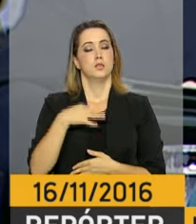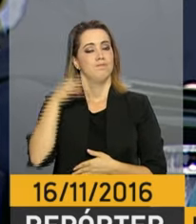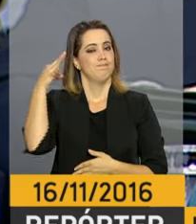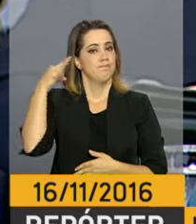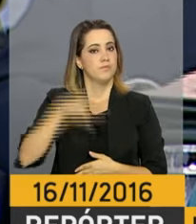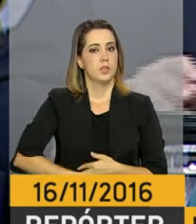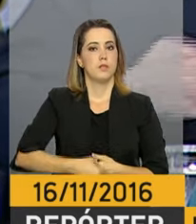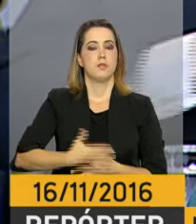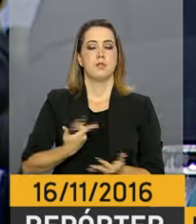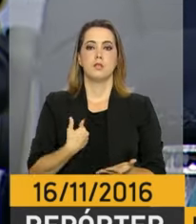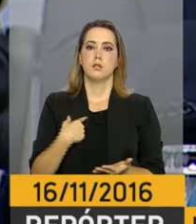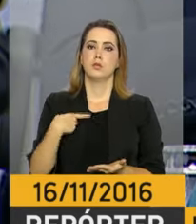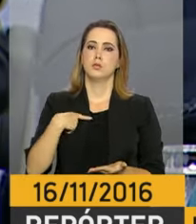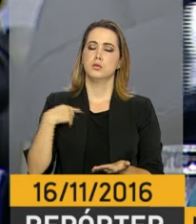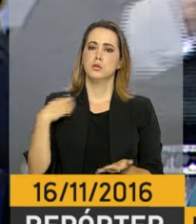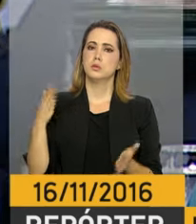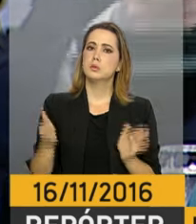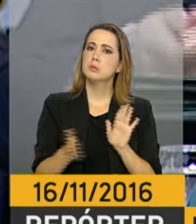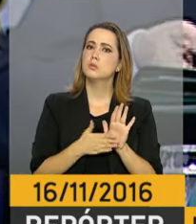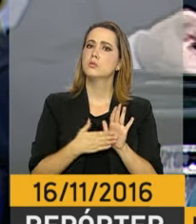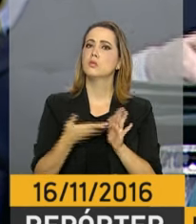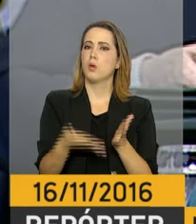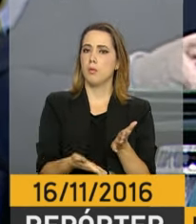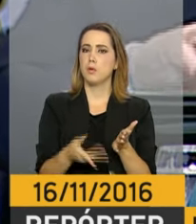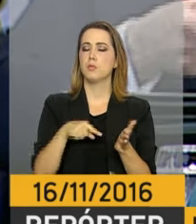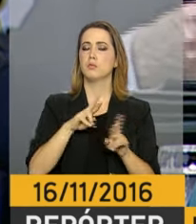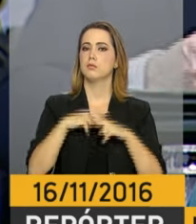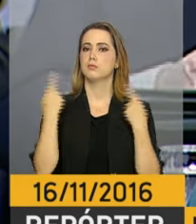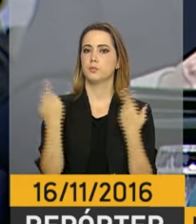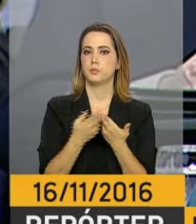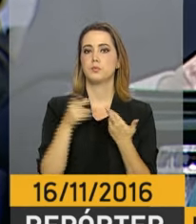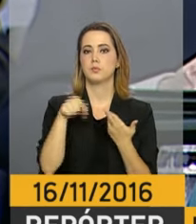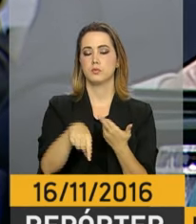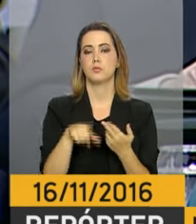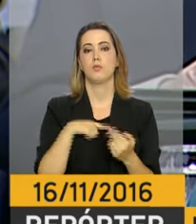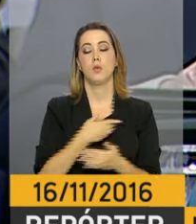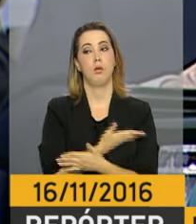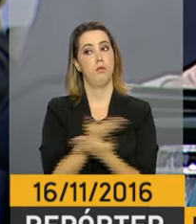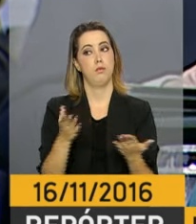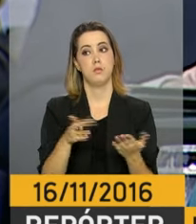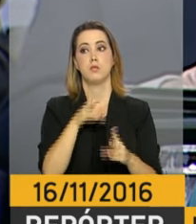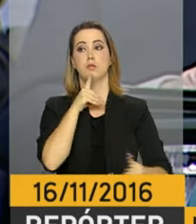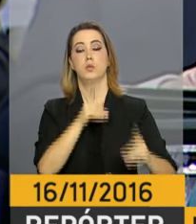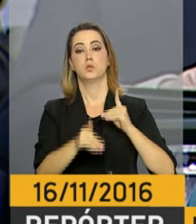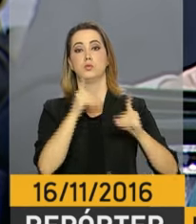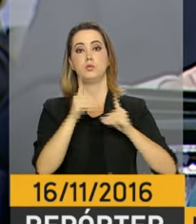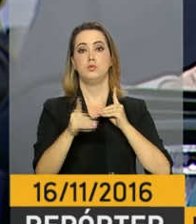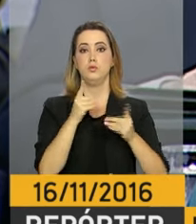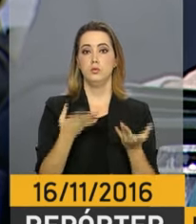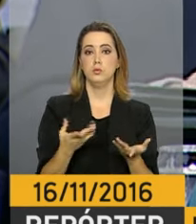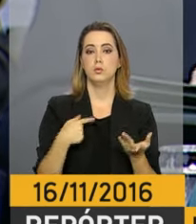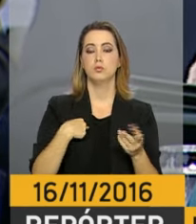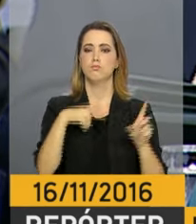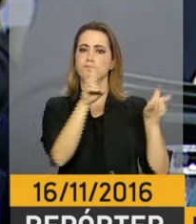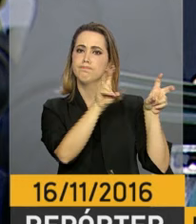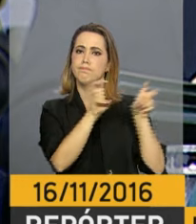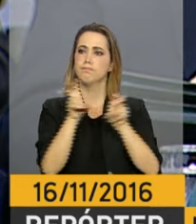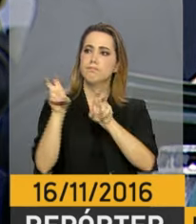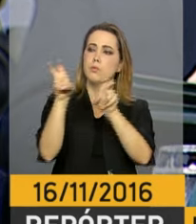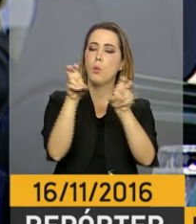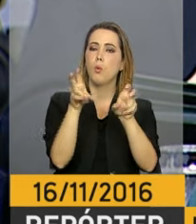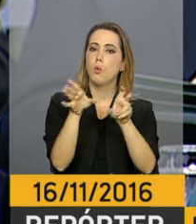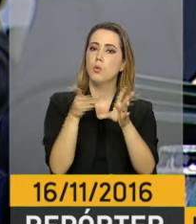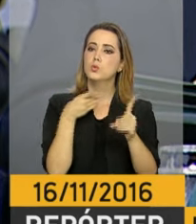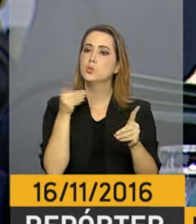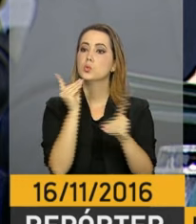convicção o propósito desta reunião os senhores vão discutir esta temática